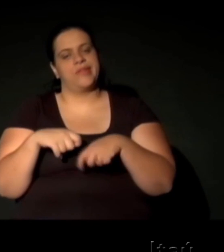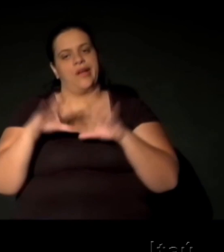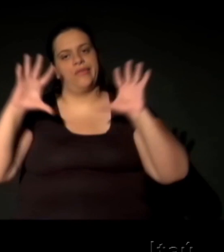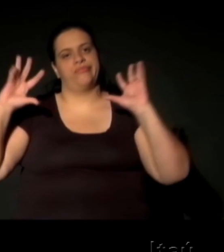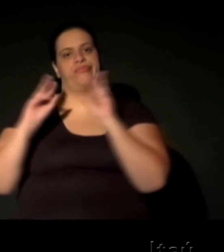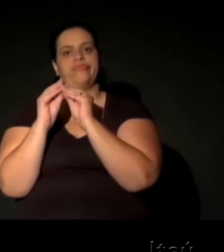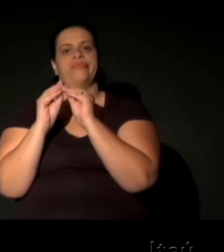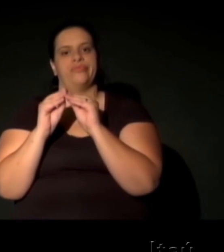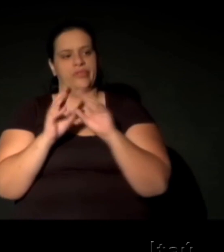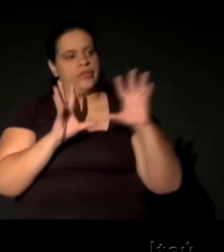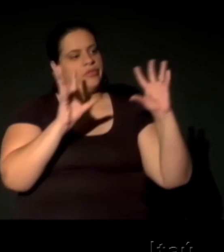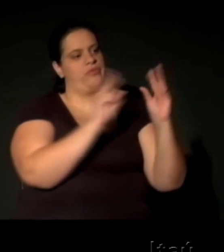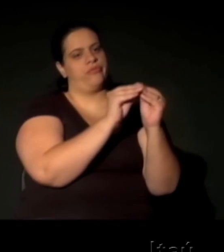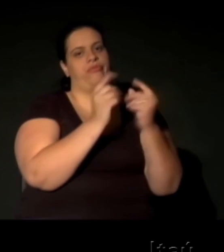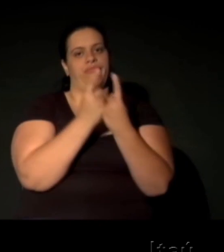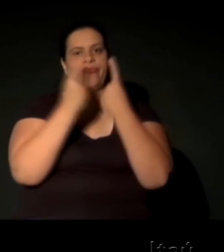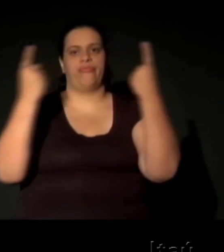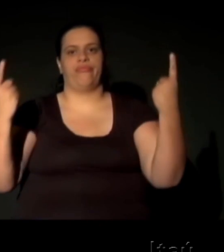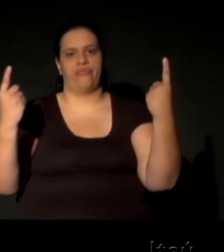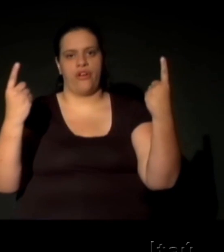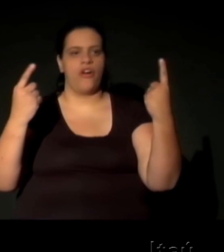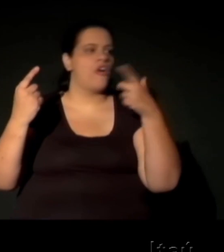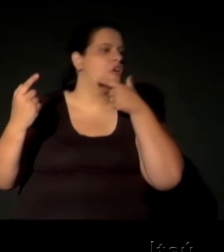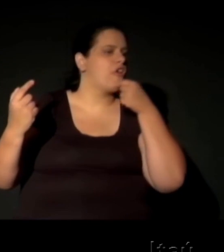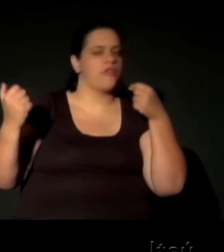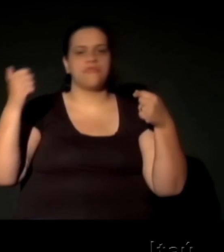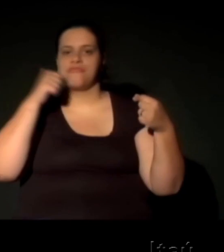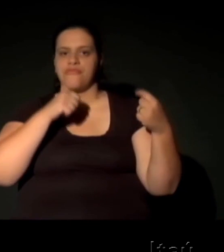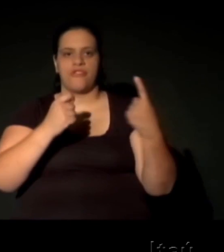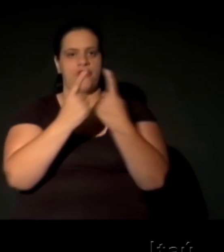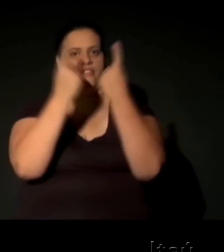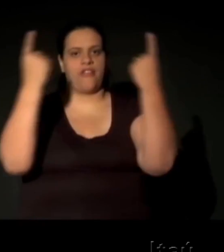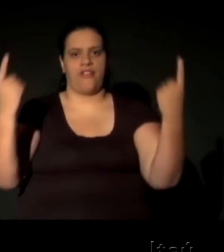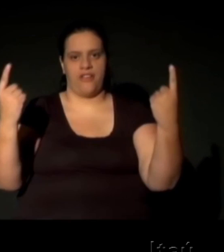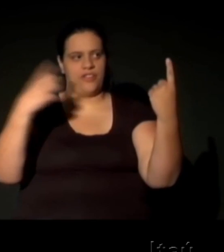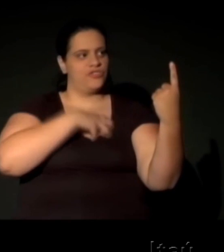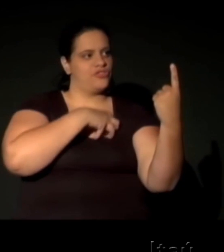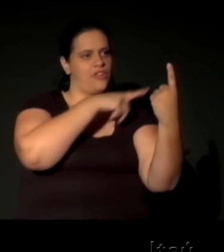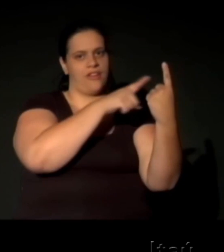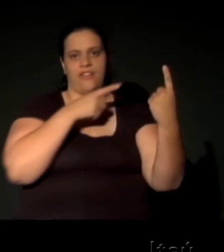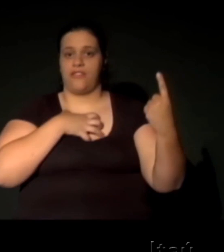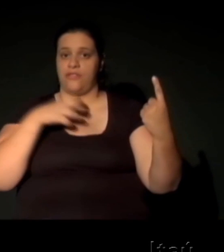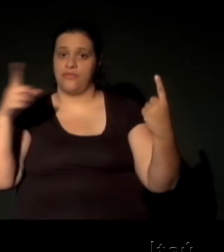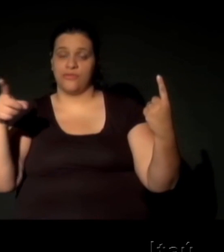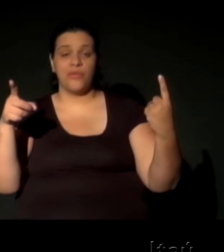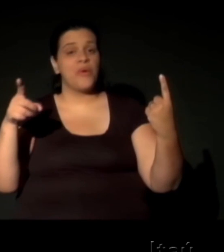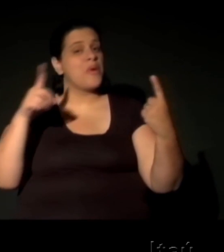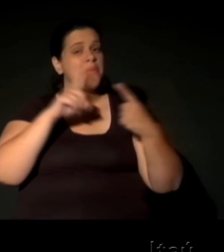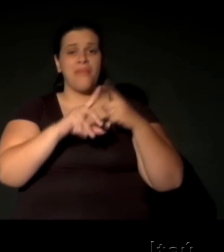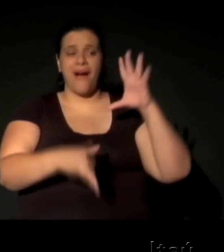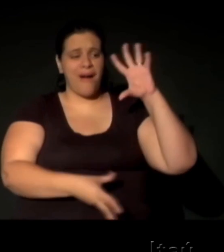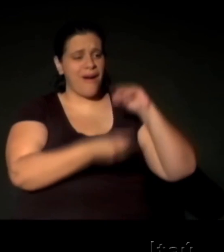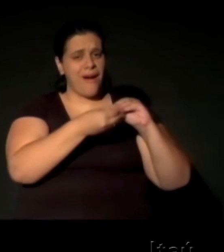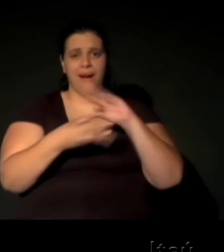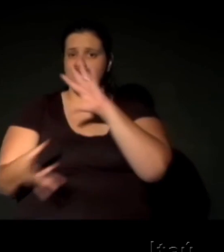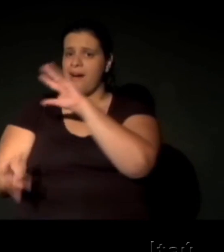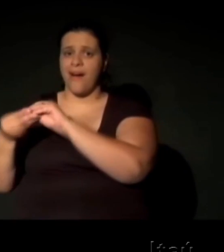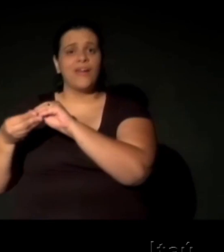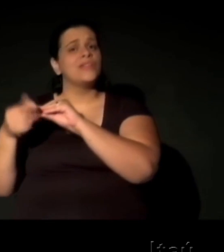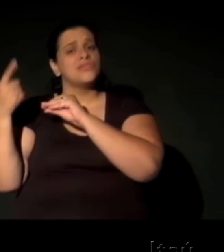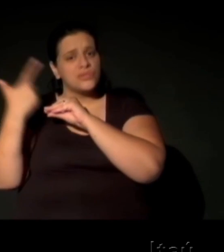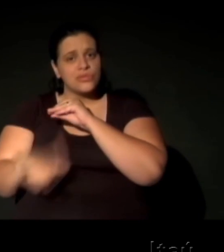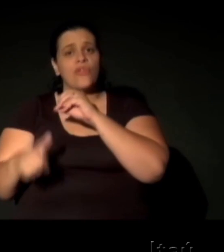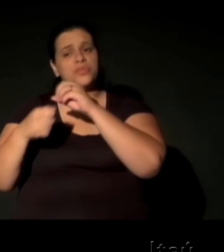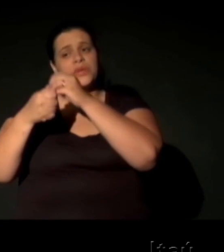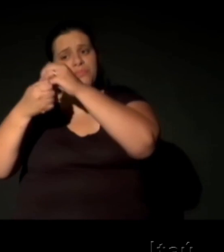eh eh polarizada homem e mulher com características de um lado de outro né Muito redutor e a gente tem que reinserir